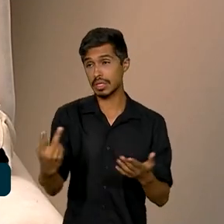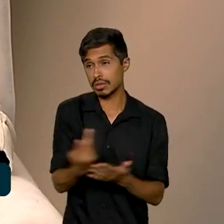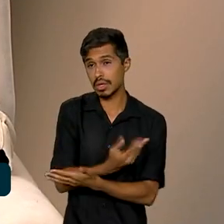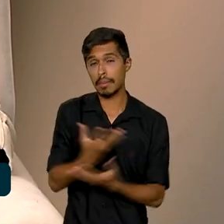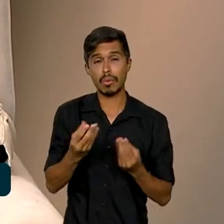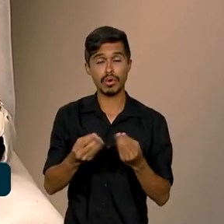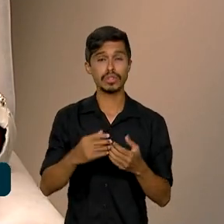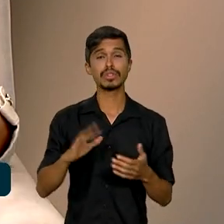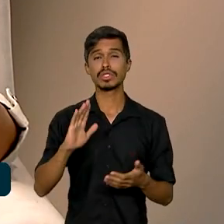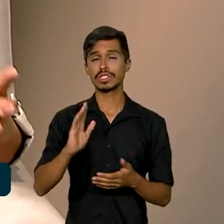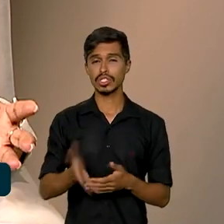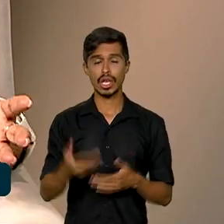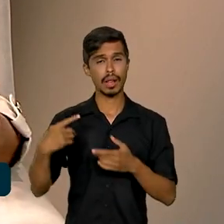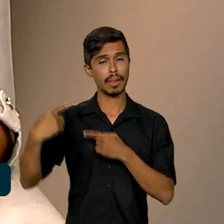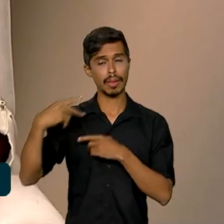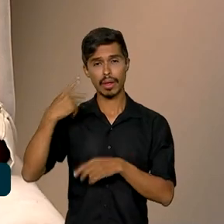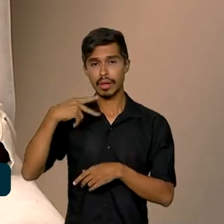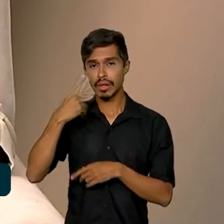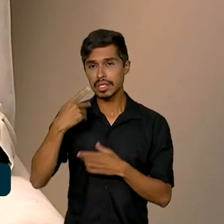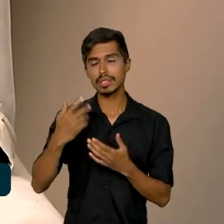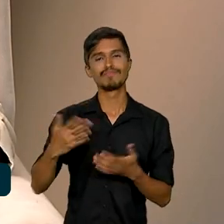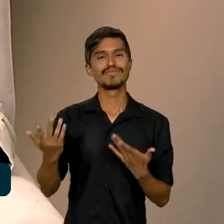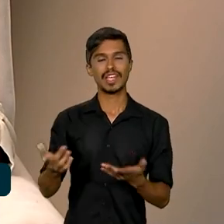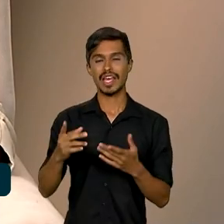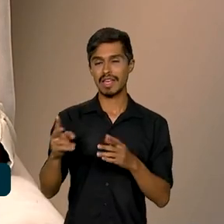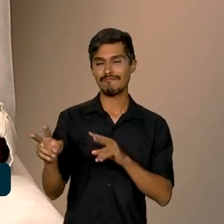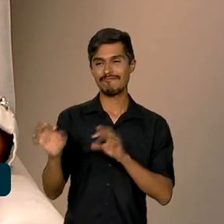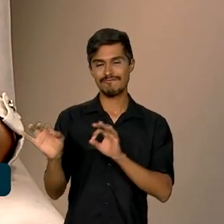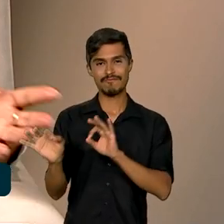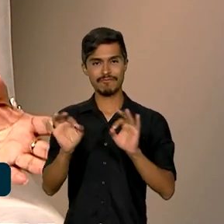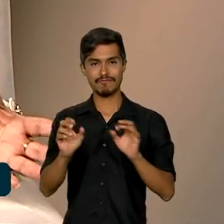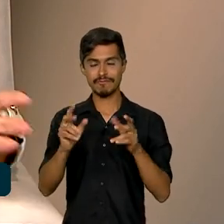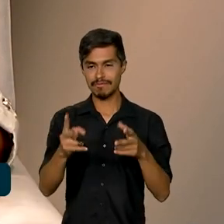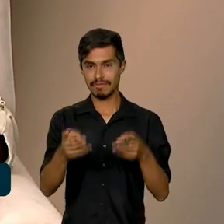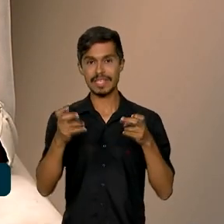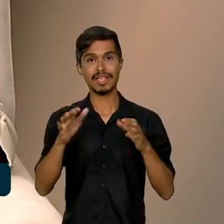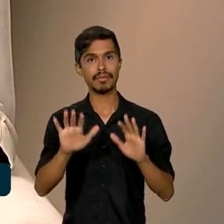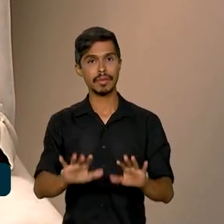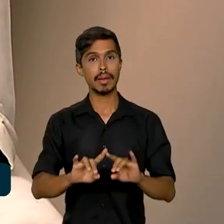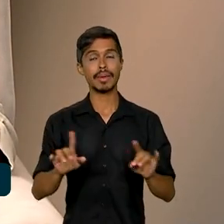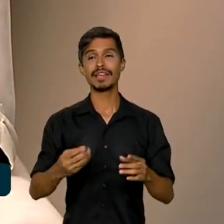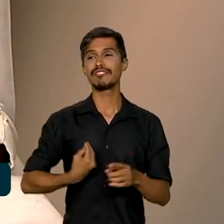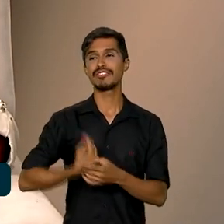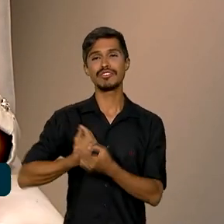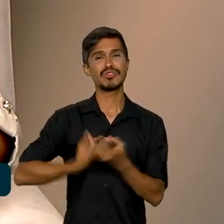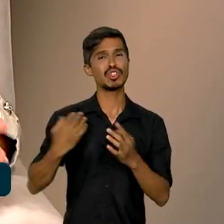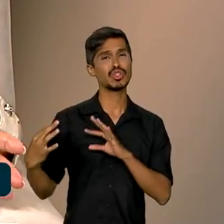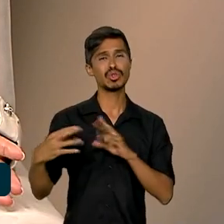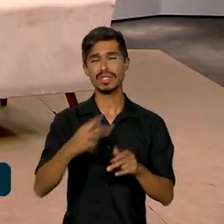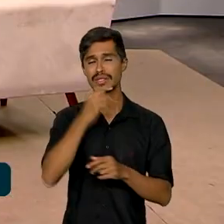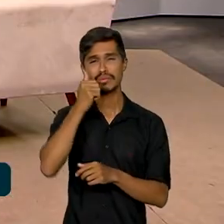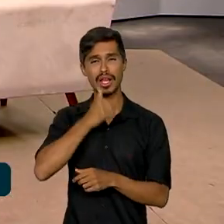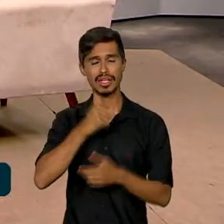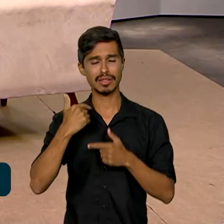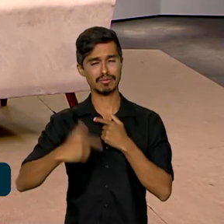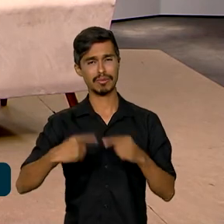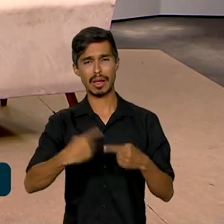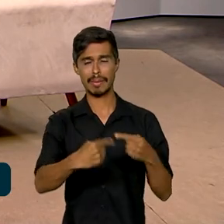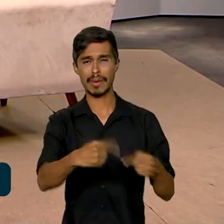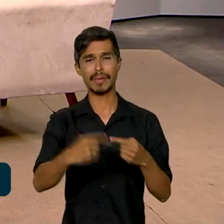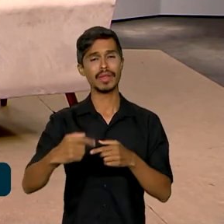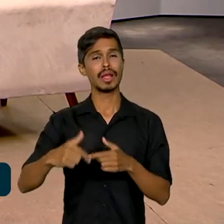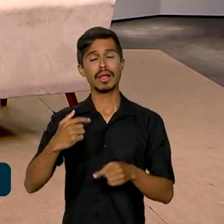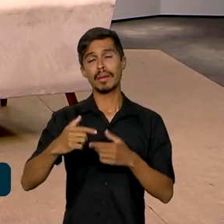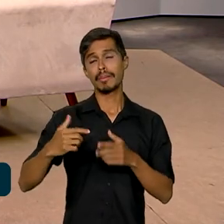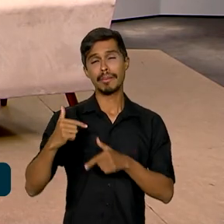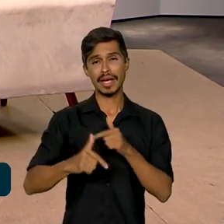no parlamento são as mais visíveis. Mas isso acontece na vida de todas que exercem cargos políticos nos mais